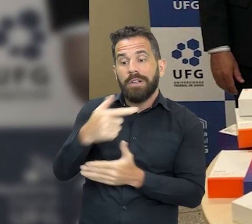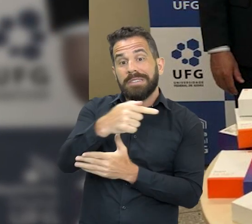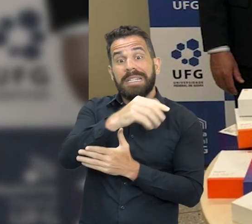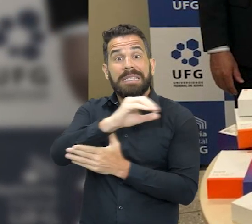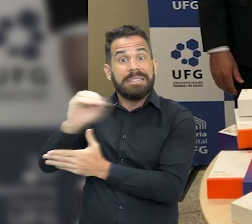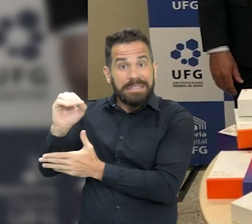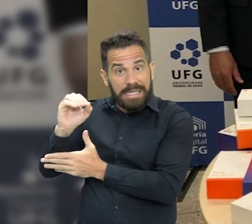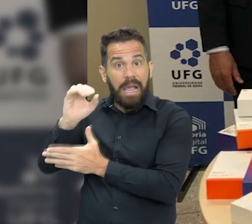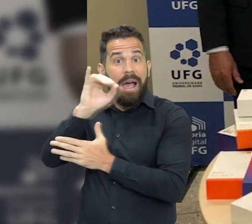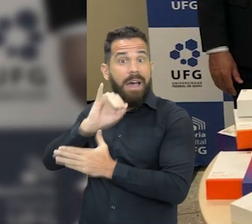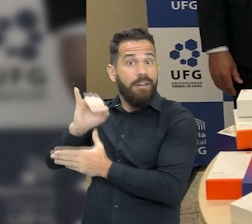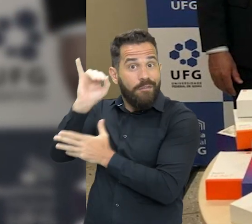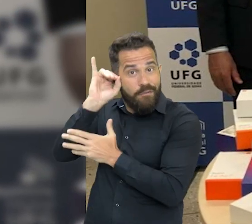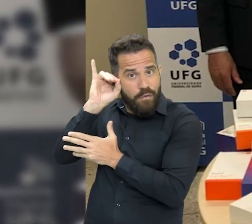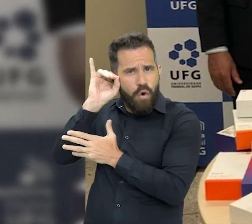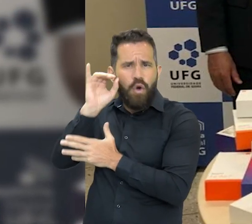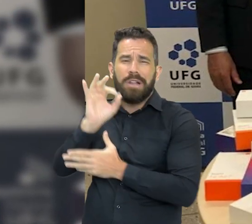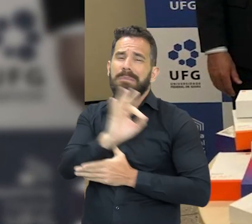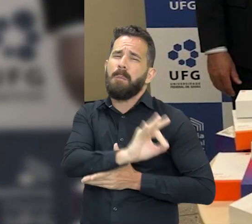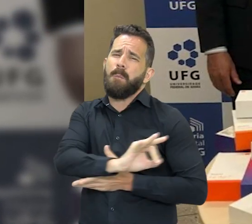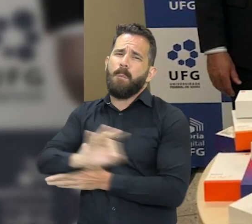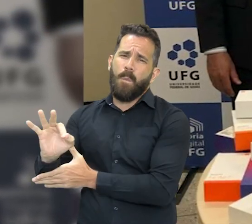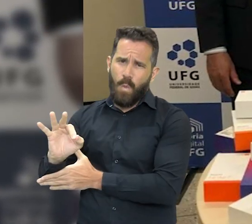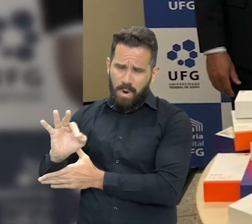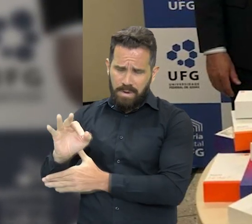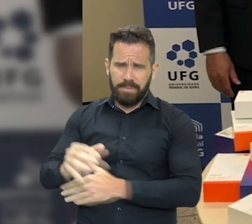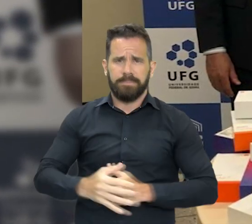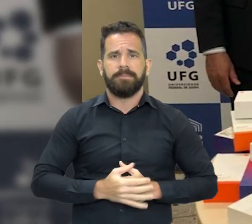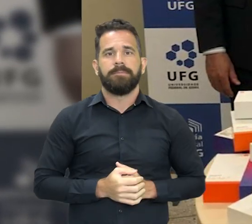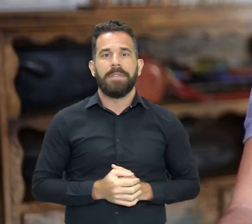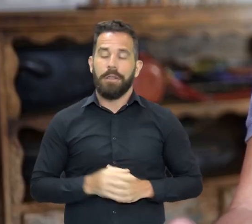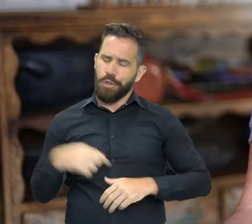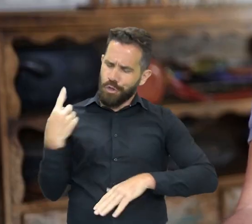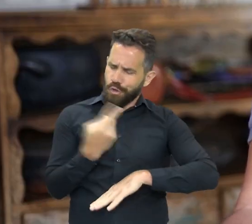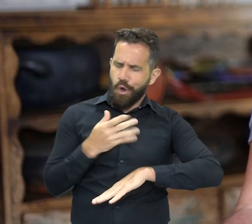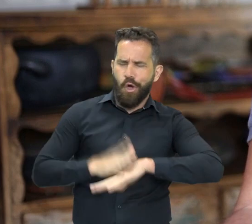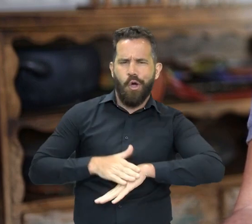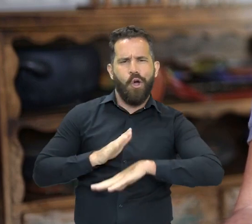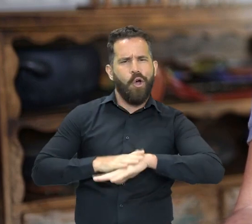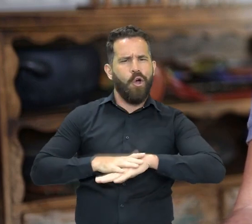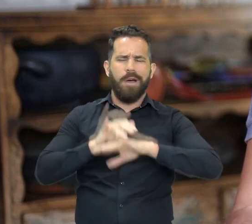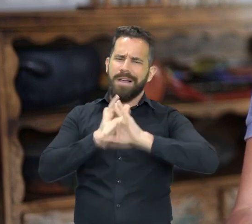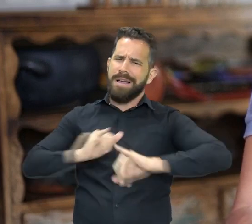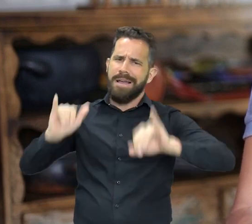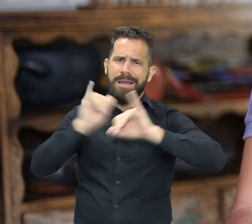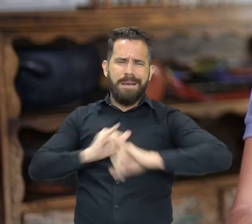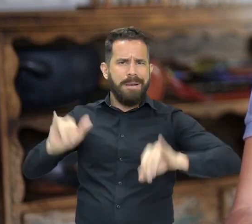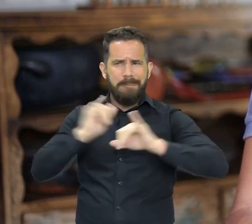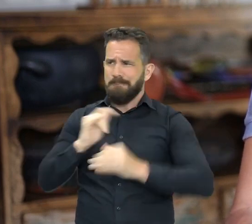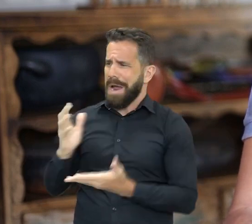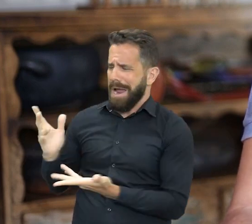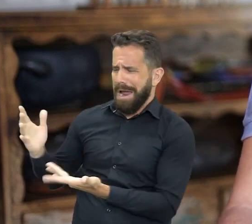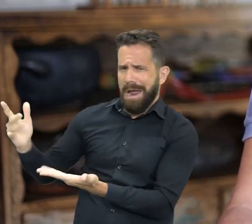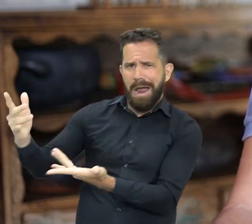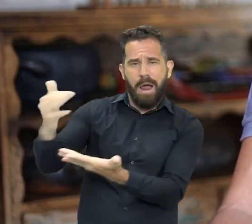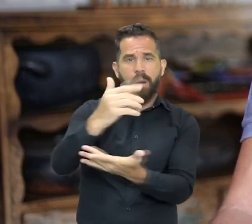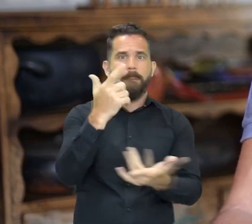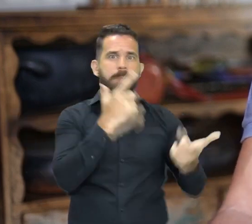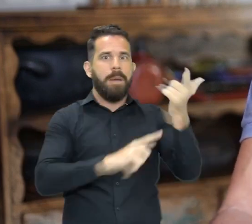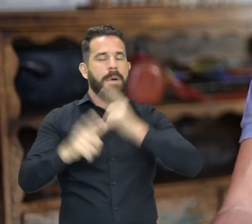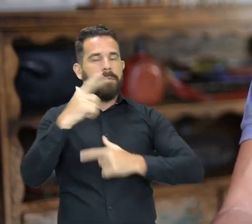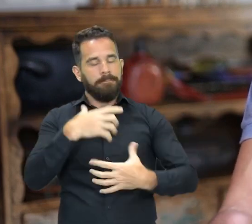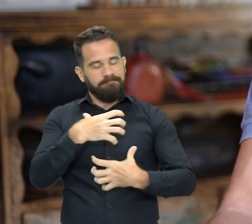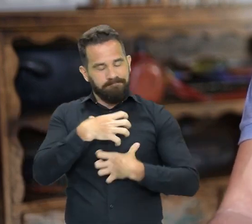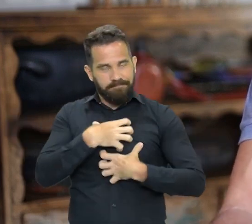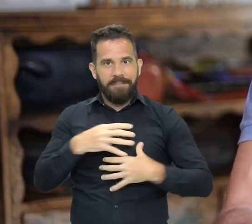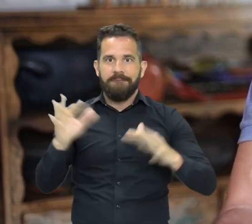700 iPhones zerados. Campanhas, doações como essas, assim, nos trouxe uma